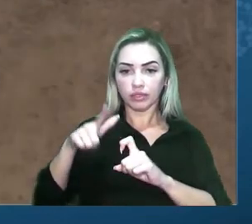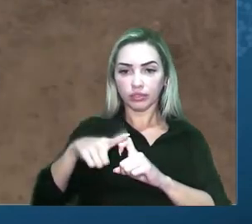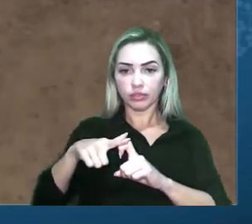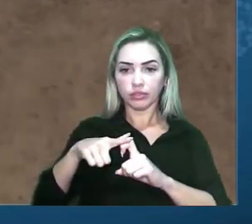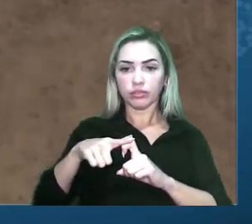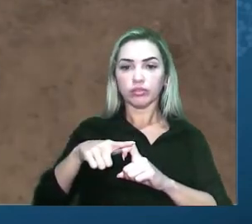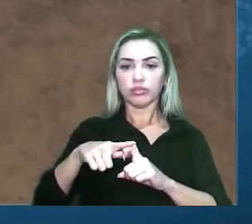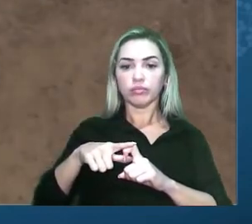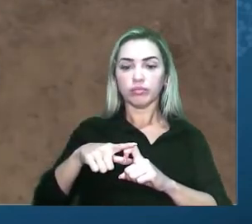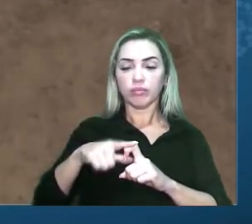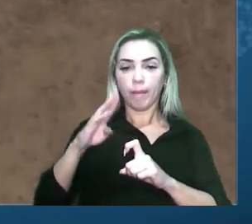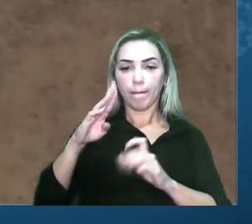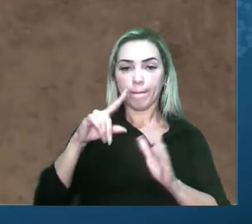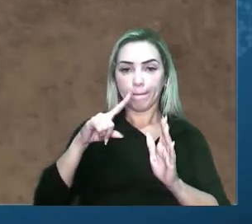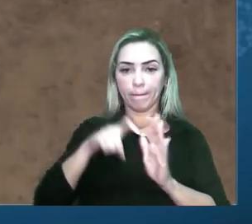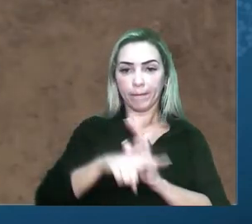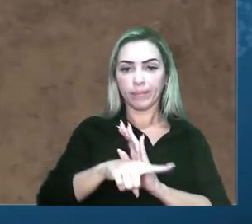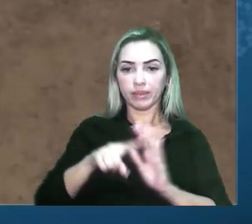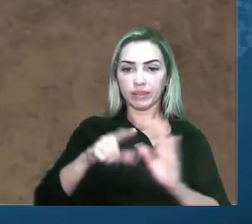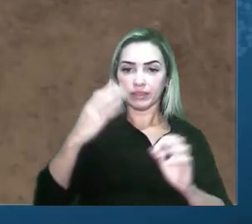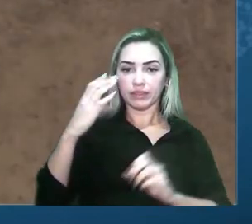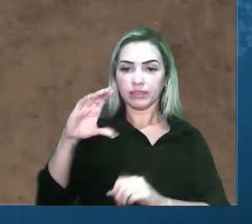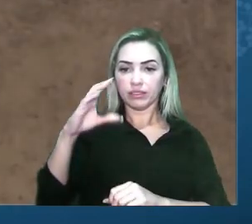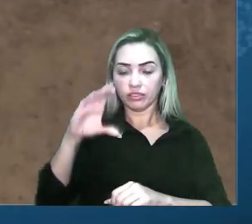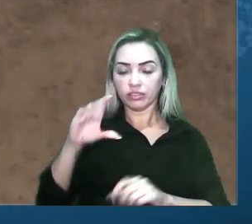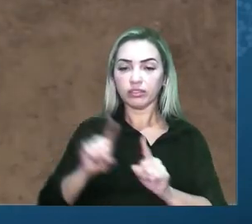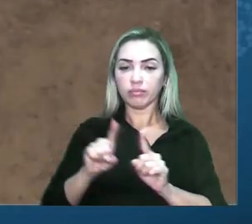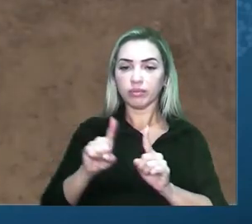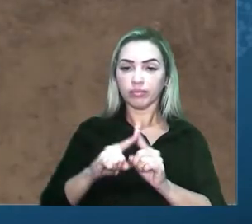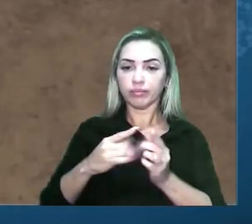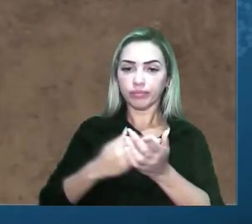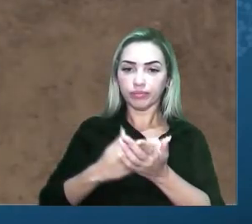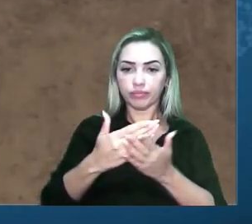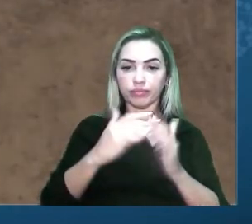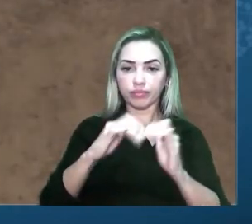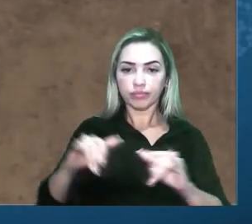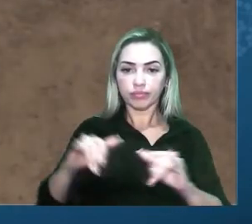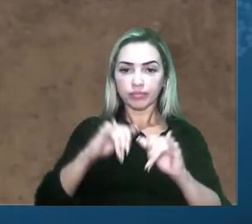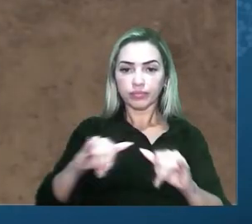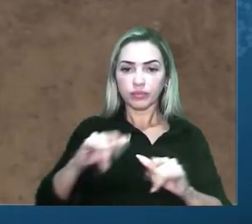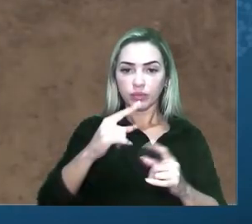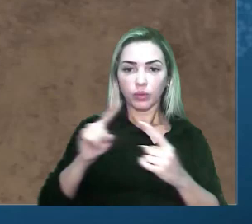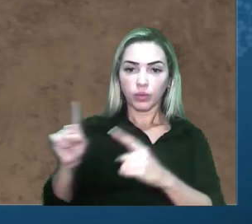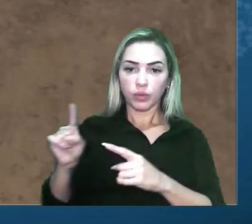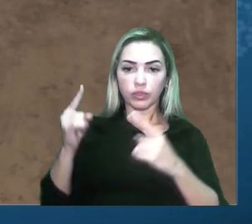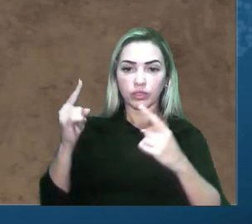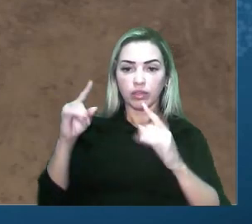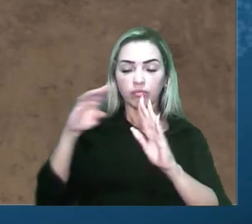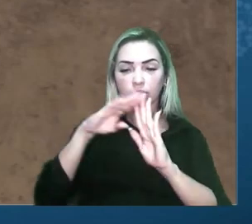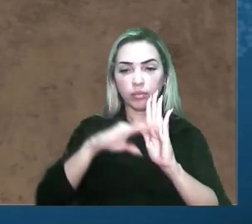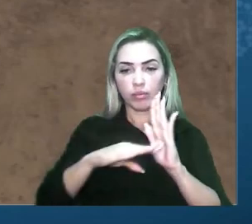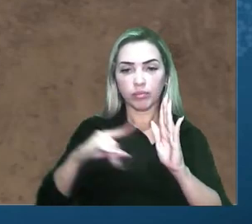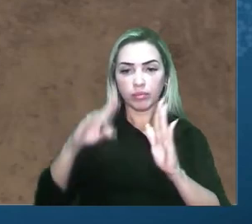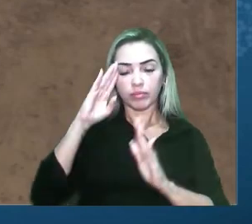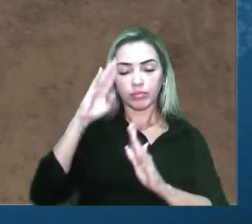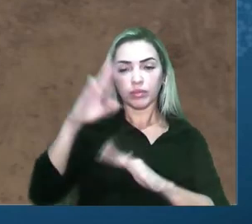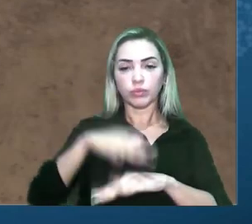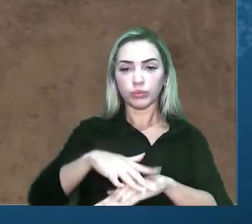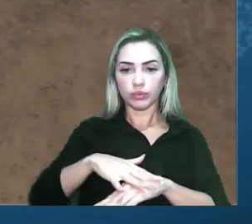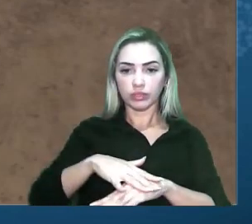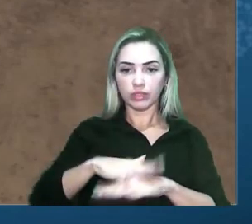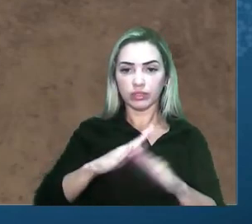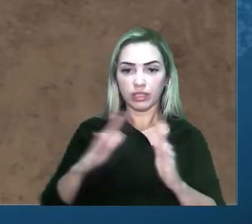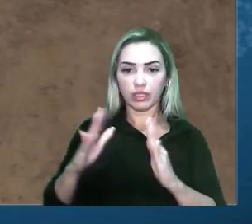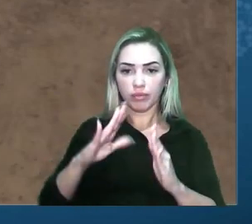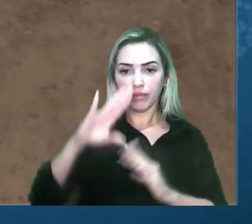bacteriologista, epidemiologista e cientista também, pioneiro na campanha sanitária contra o combate às principais doenças da época, febre